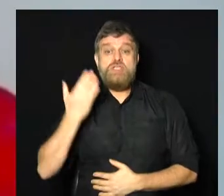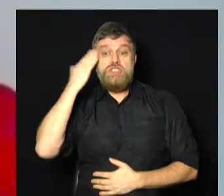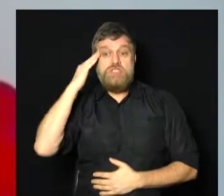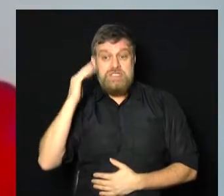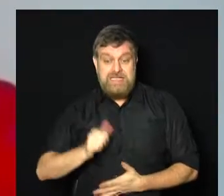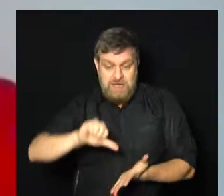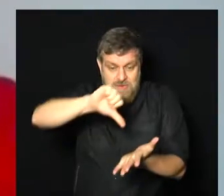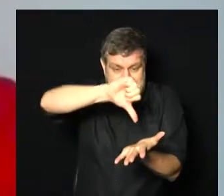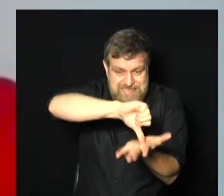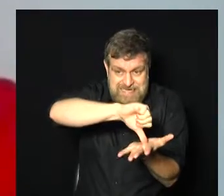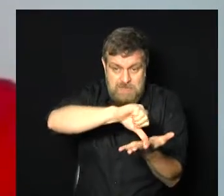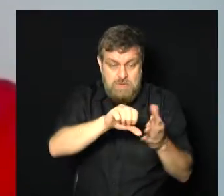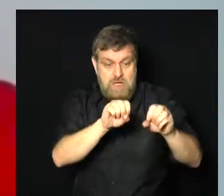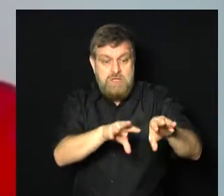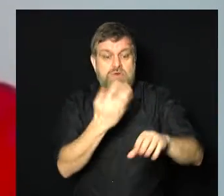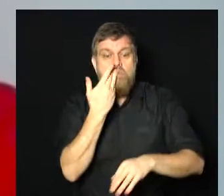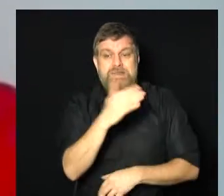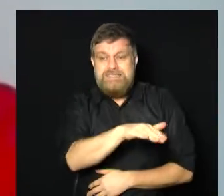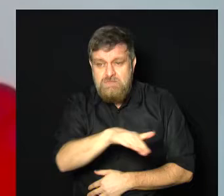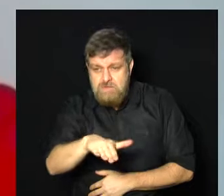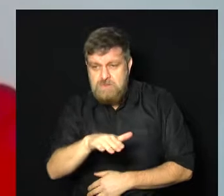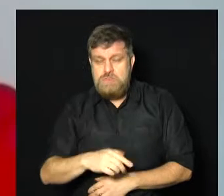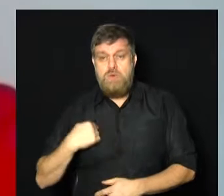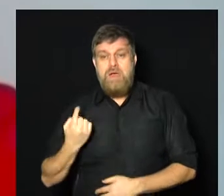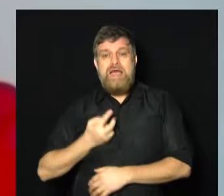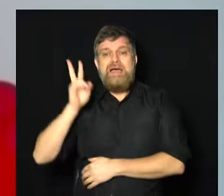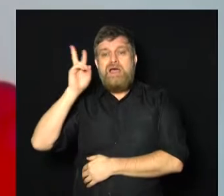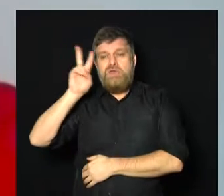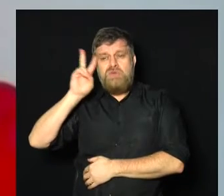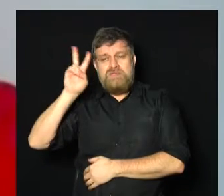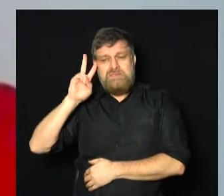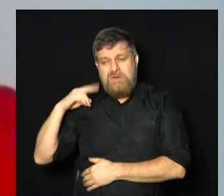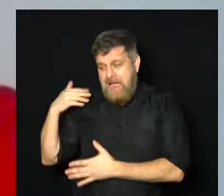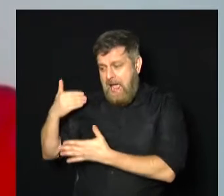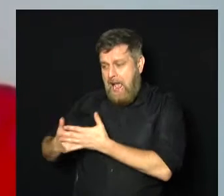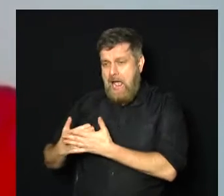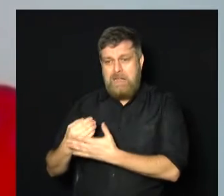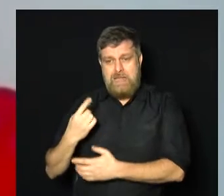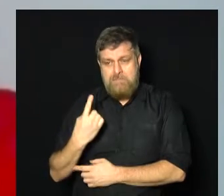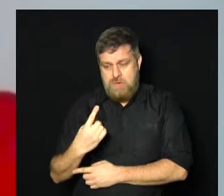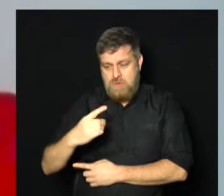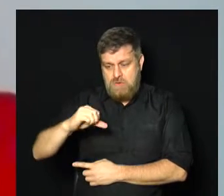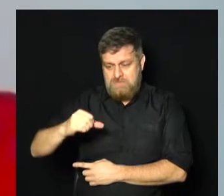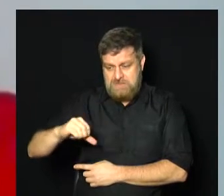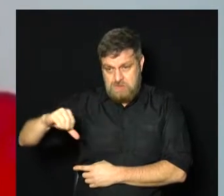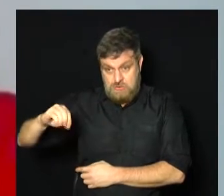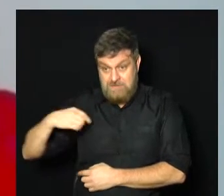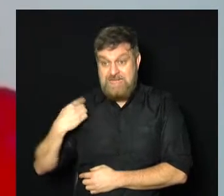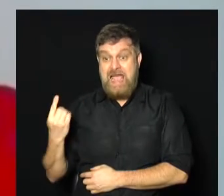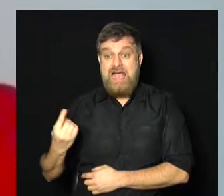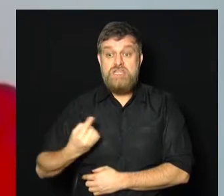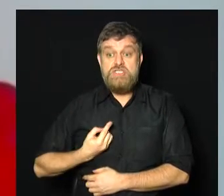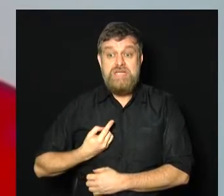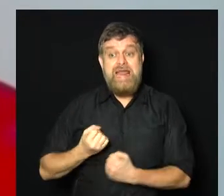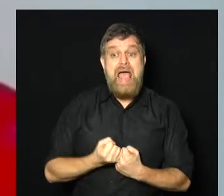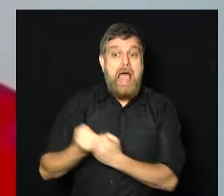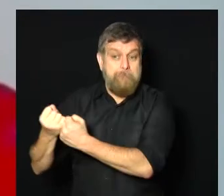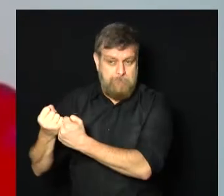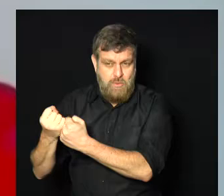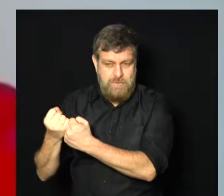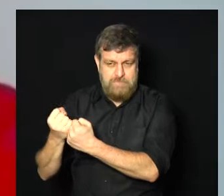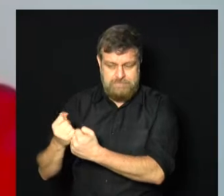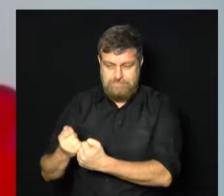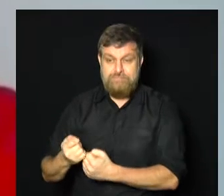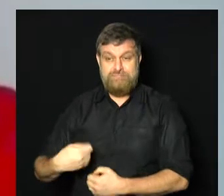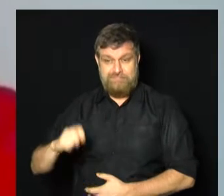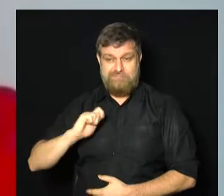infantil. Para falar um pouco da nossa história, até os anos 90, as auxiliares, né, como eram assim chamadas, trabalhavam